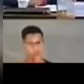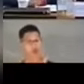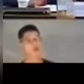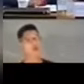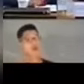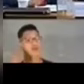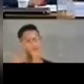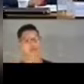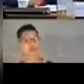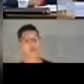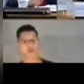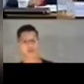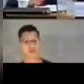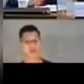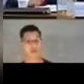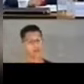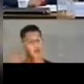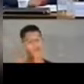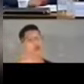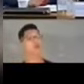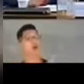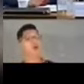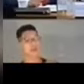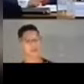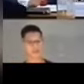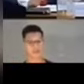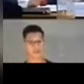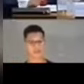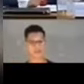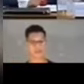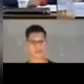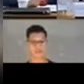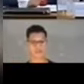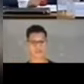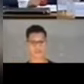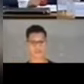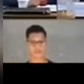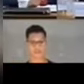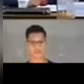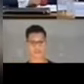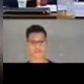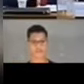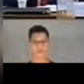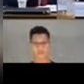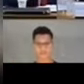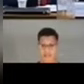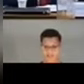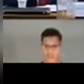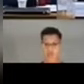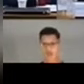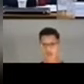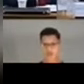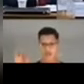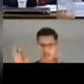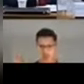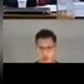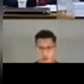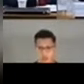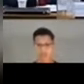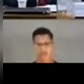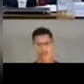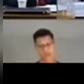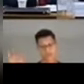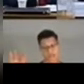presidente conceder a palavra. Pela ordem, senhor presidente. Peraí, senhor, peraí. Presidente, voto. Vossa Excelência estaria correto se